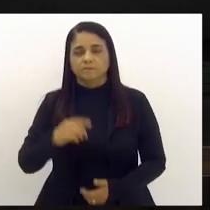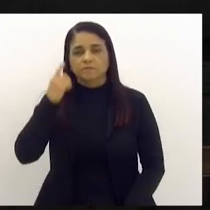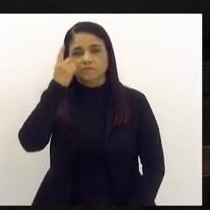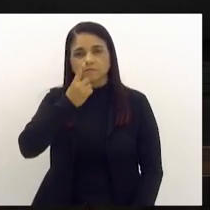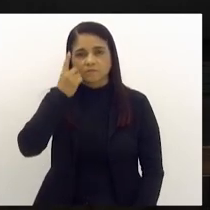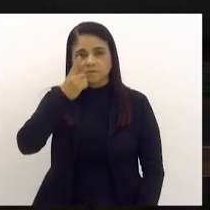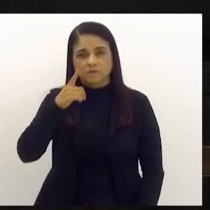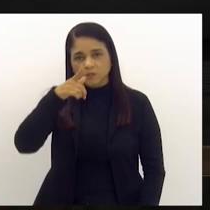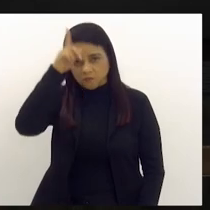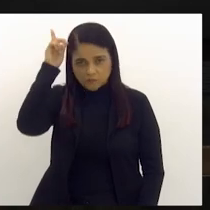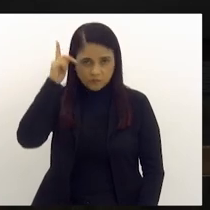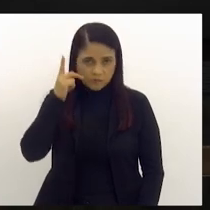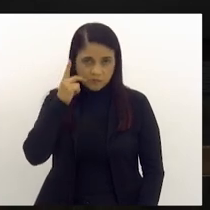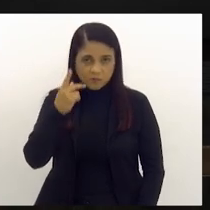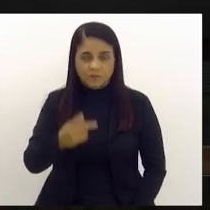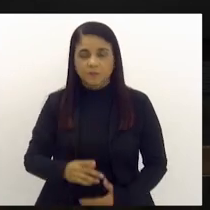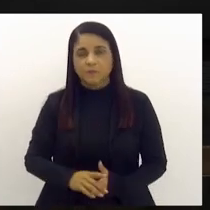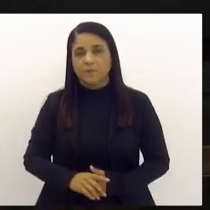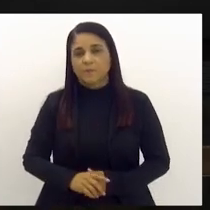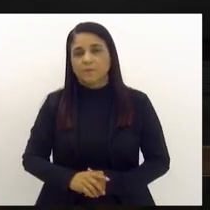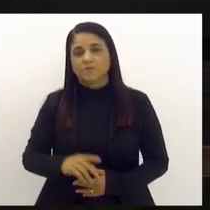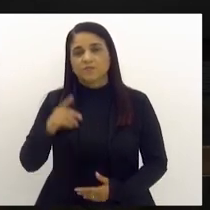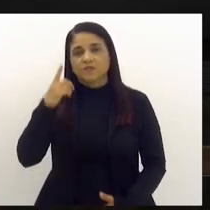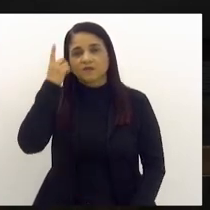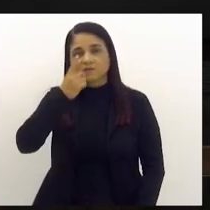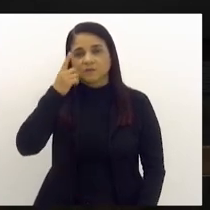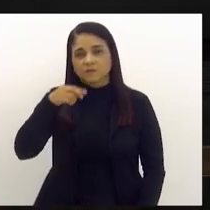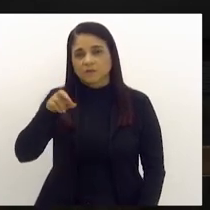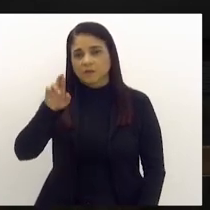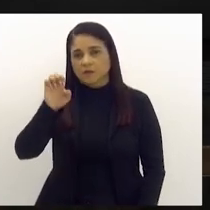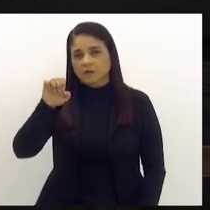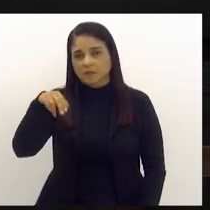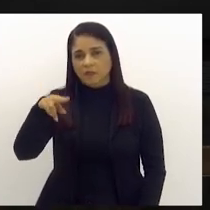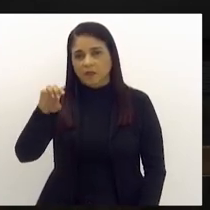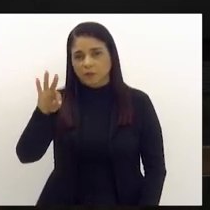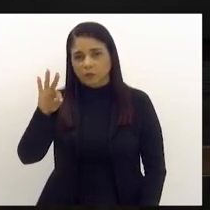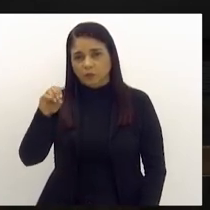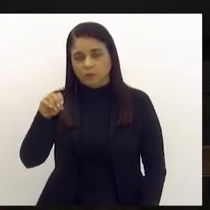Deputado Luiz Paulo. Deputado Renato Machado.